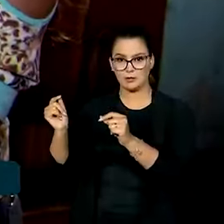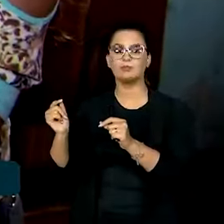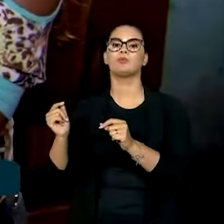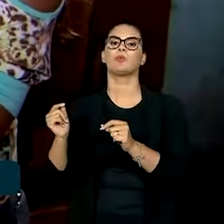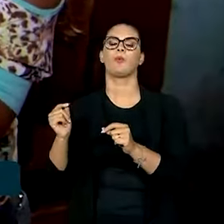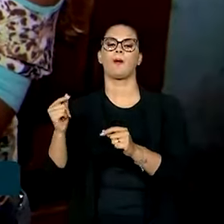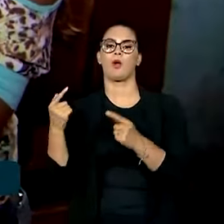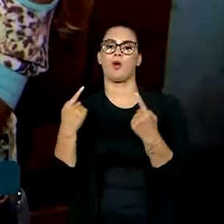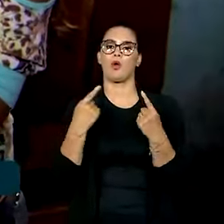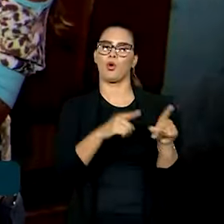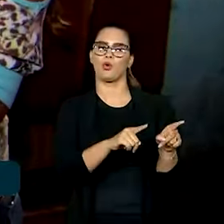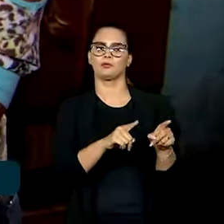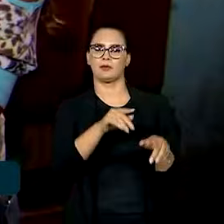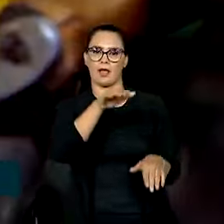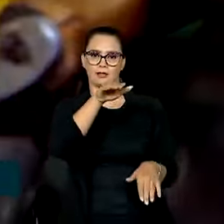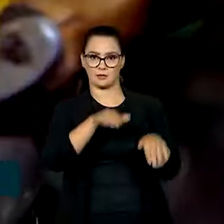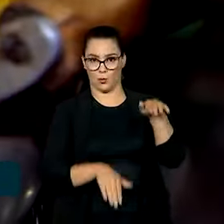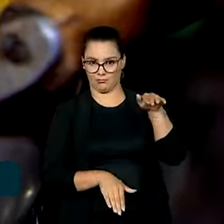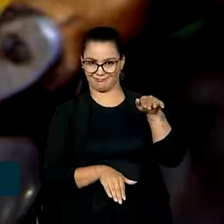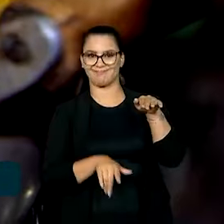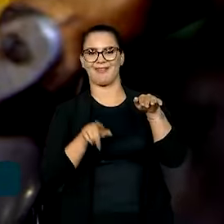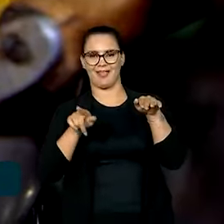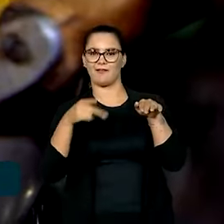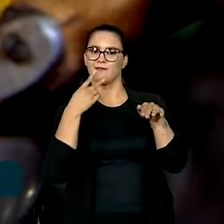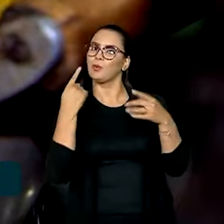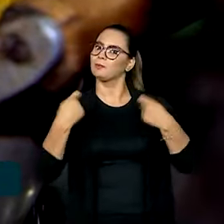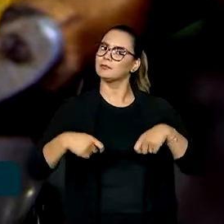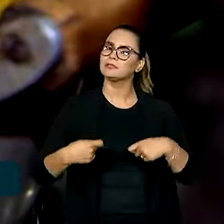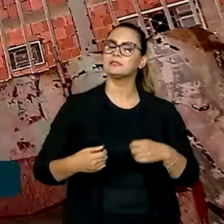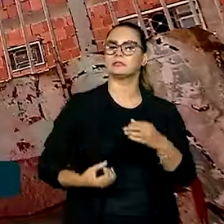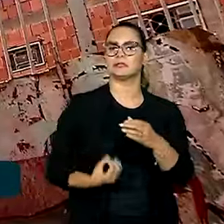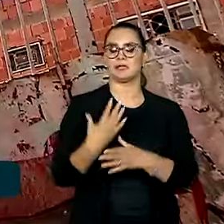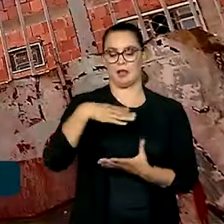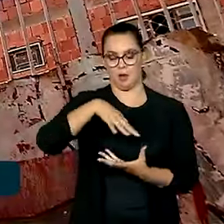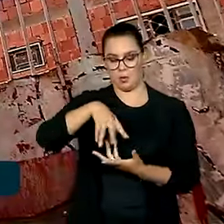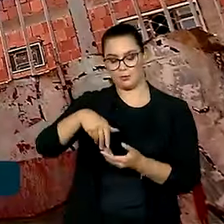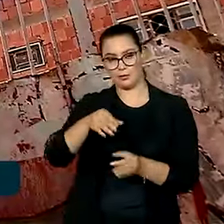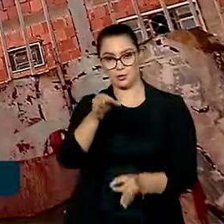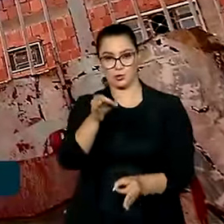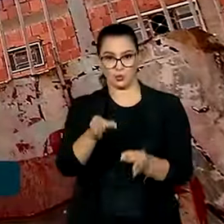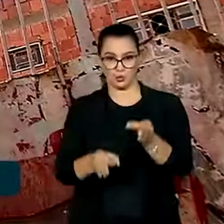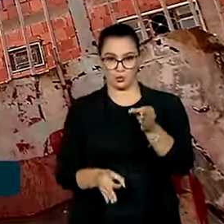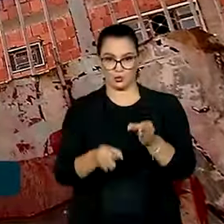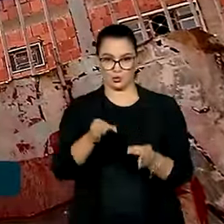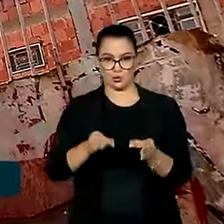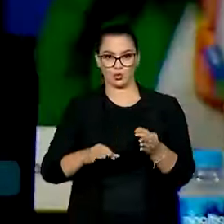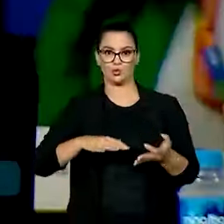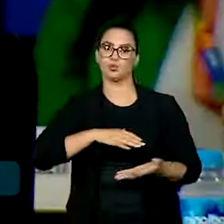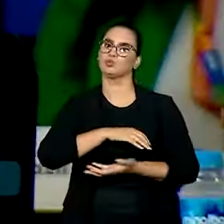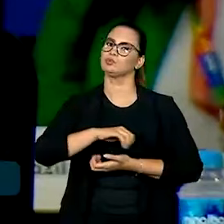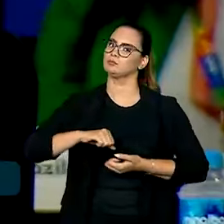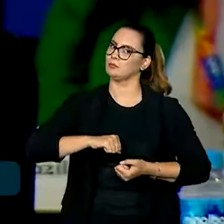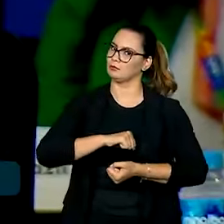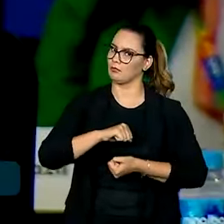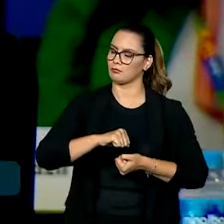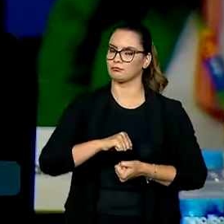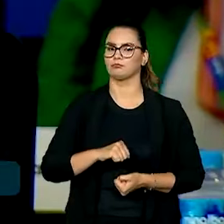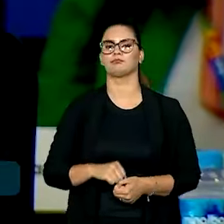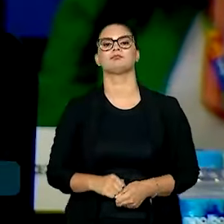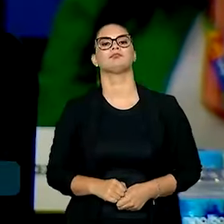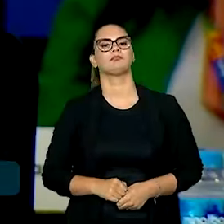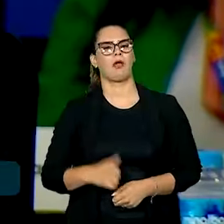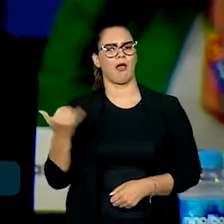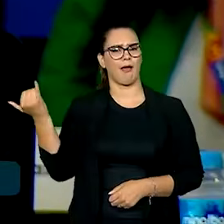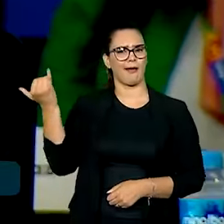combater desigualdades. Para ele, é preciso construir um planeta mais justo e sustentável. Ouvimos vozes cada